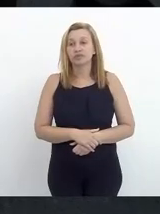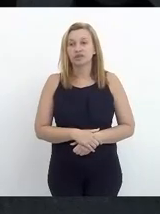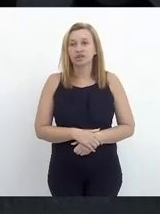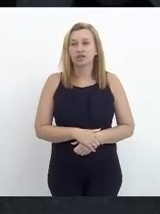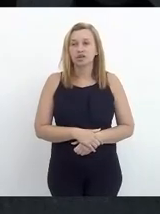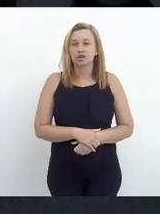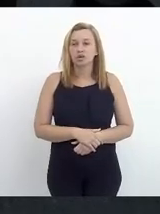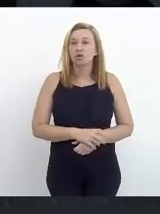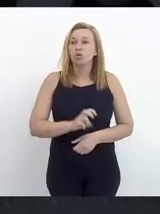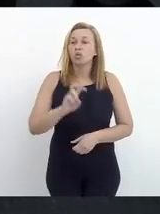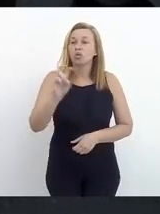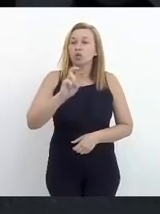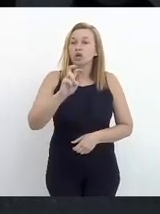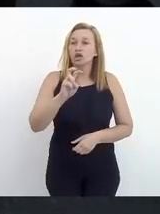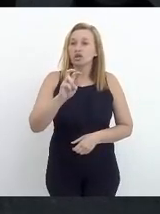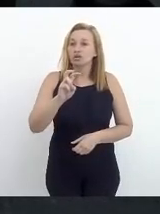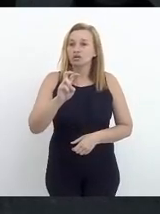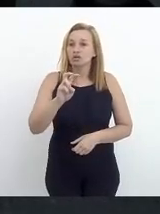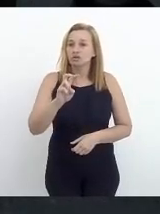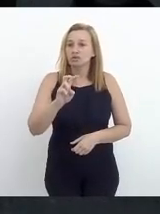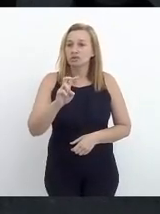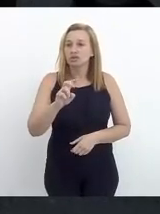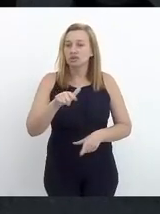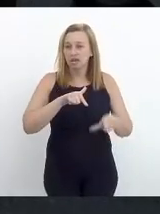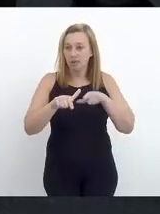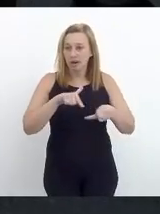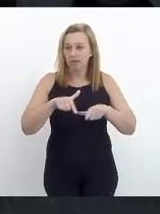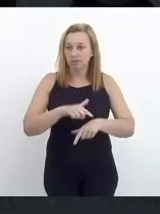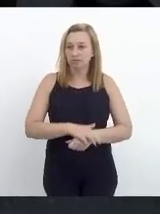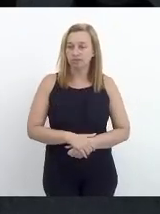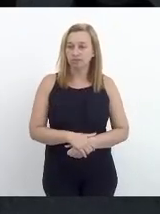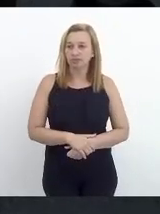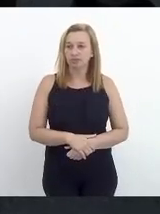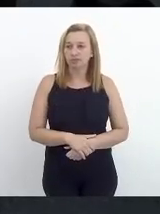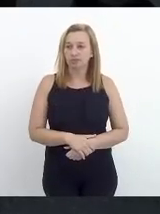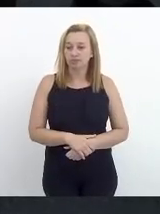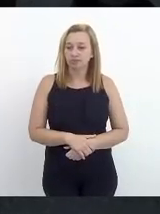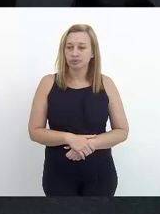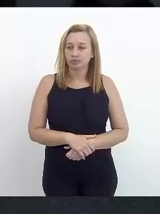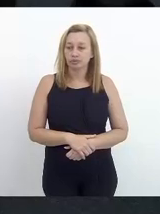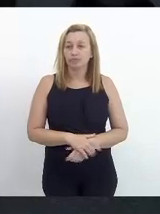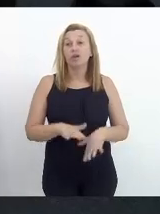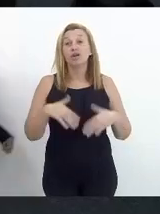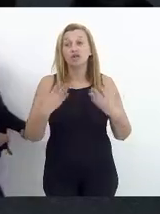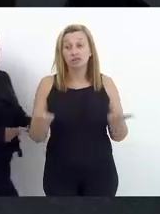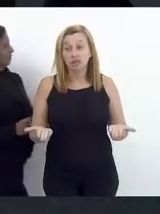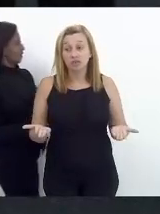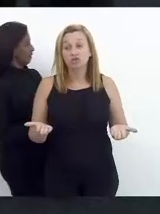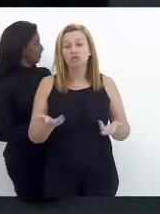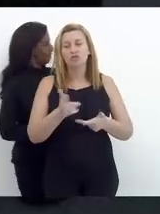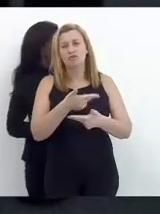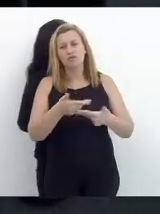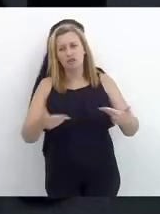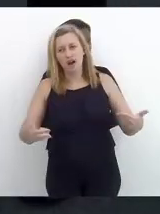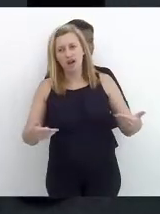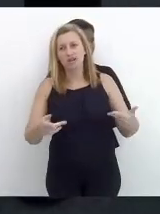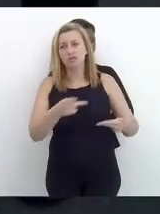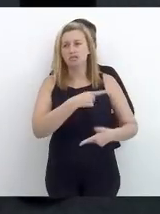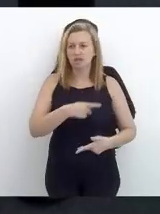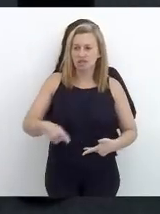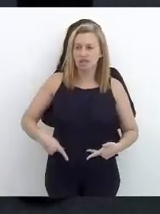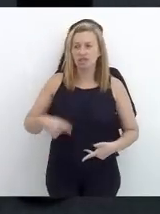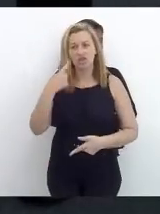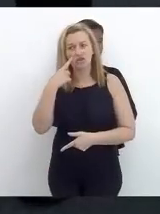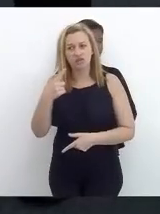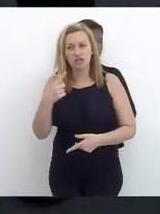o quinto mandato. O quinto mandato. Então, já passei por diversas presidências,